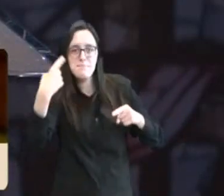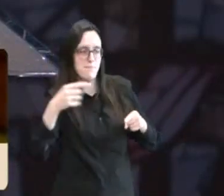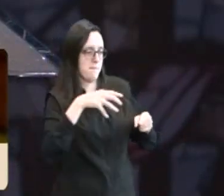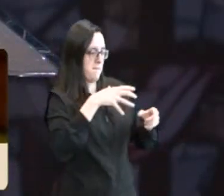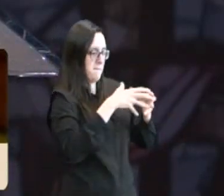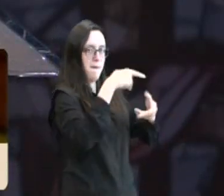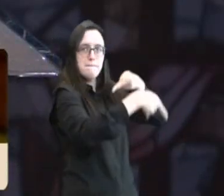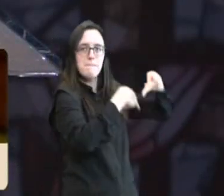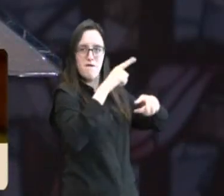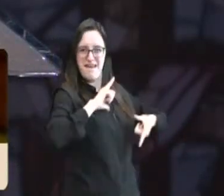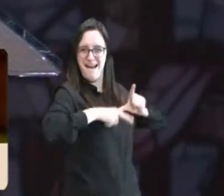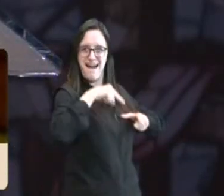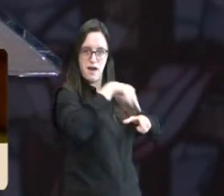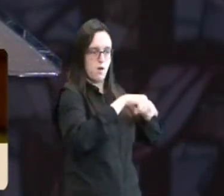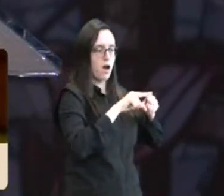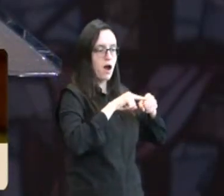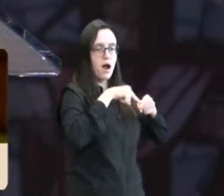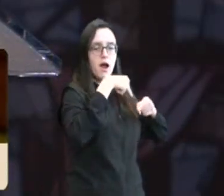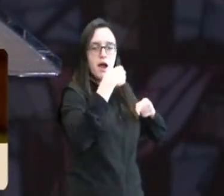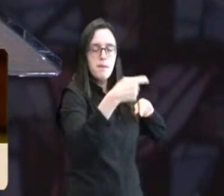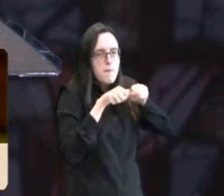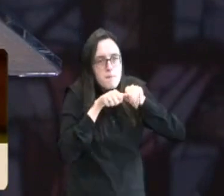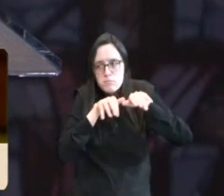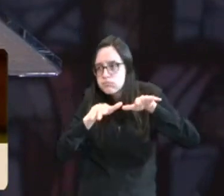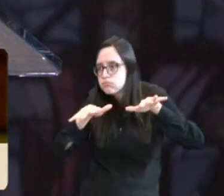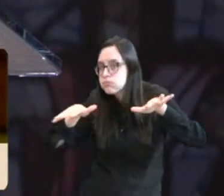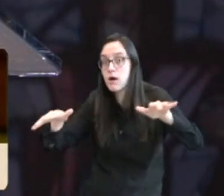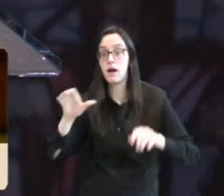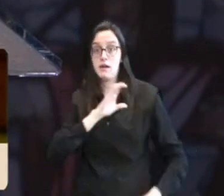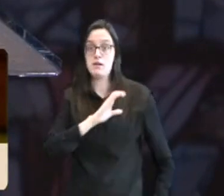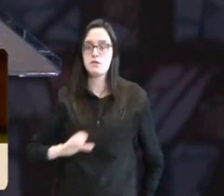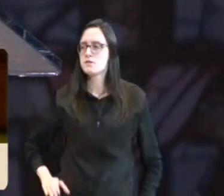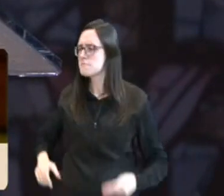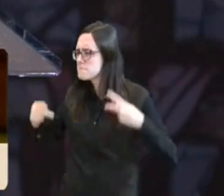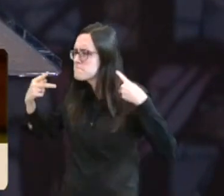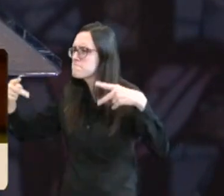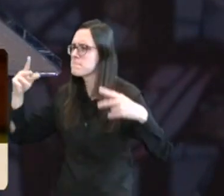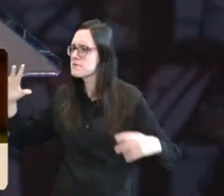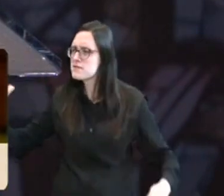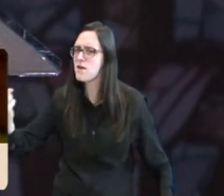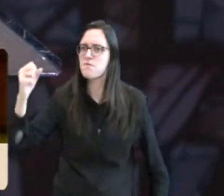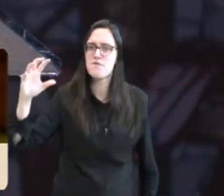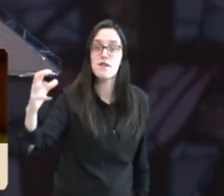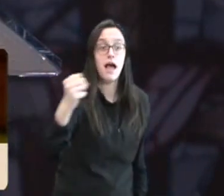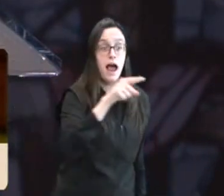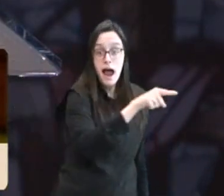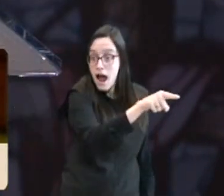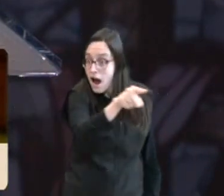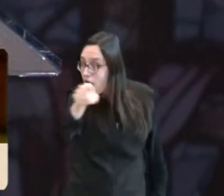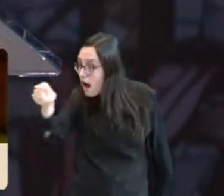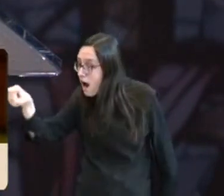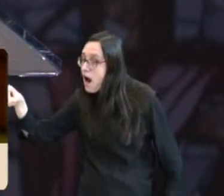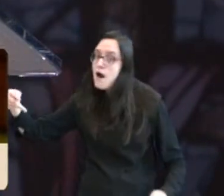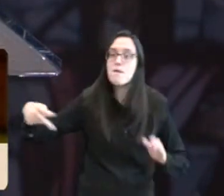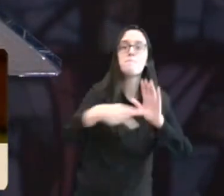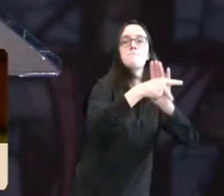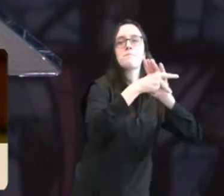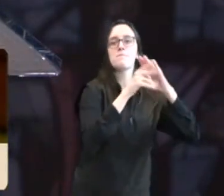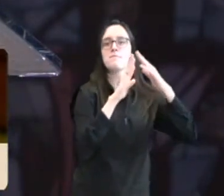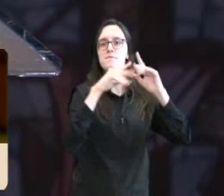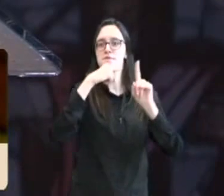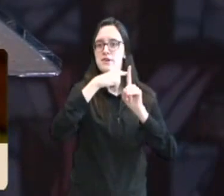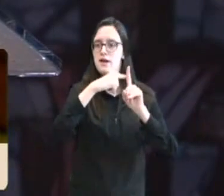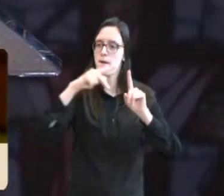do povo judeu foram alcançados por Cristo e ali passaram a pertencer ao corpo